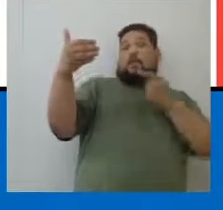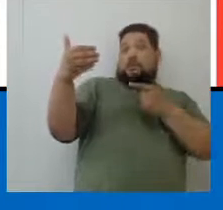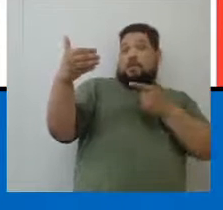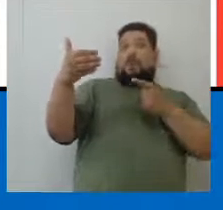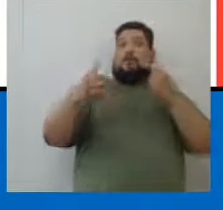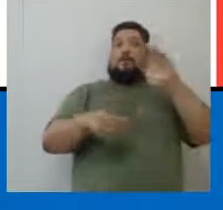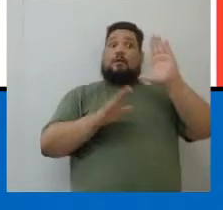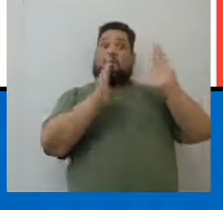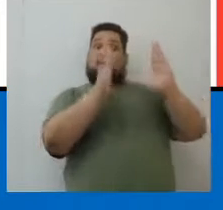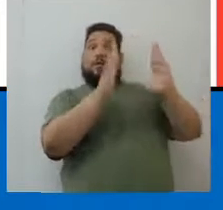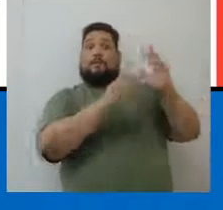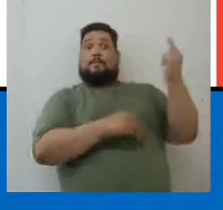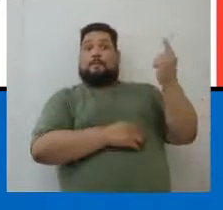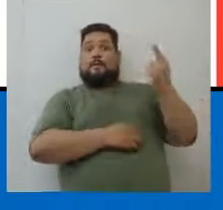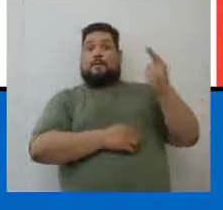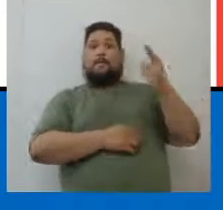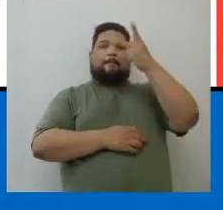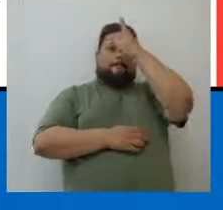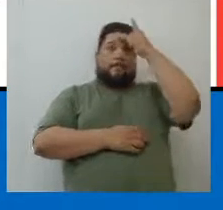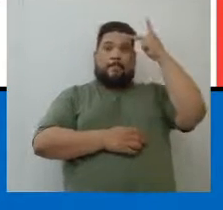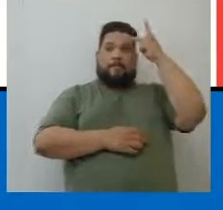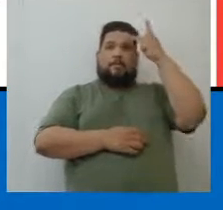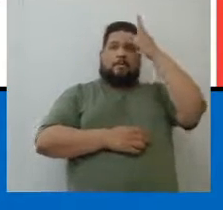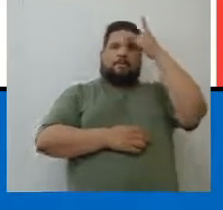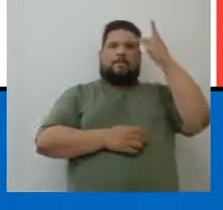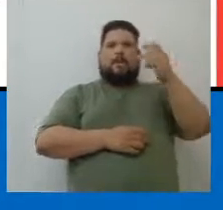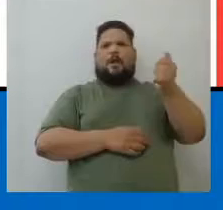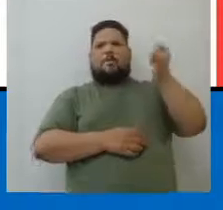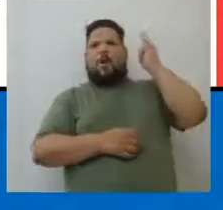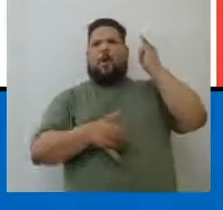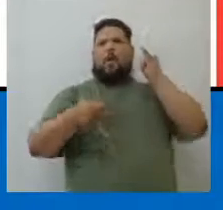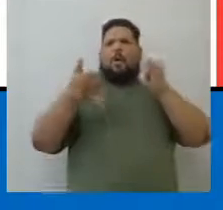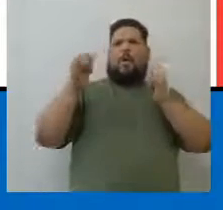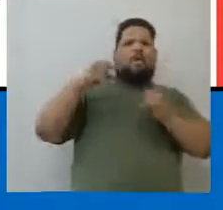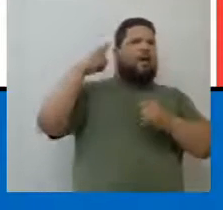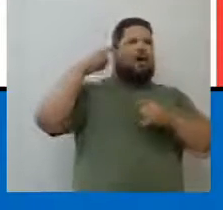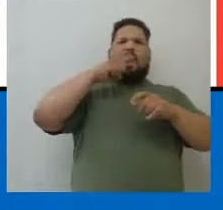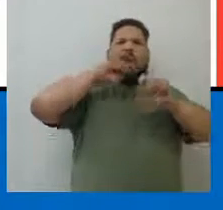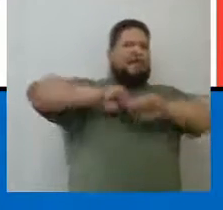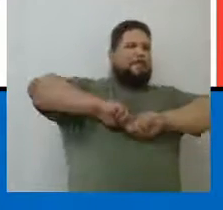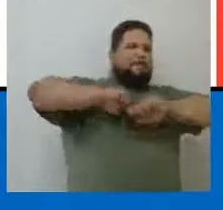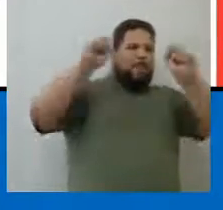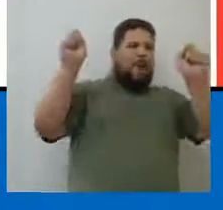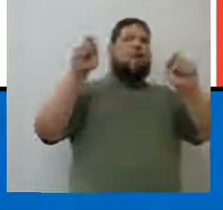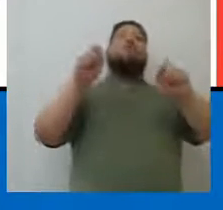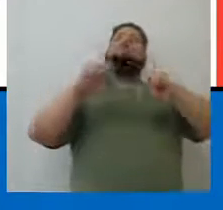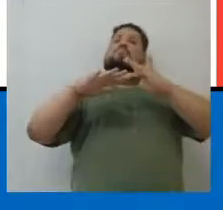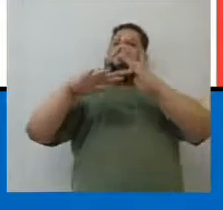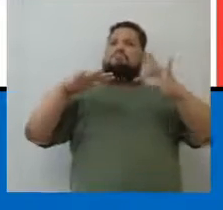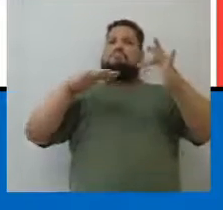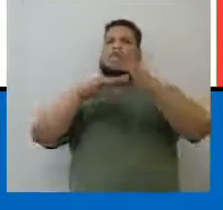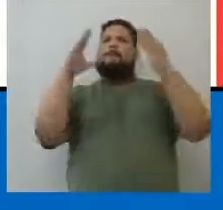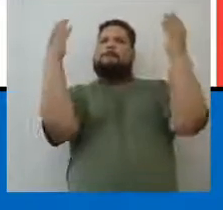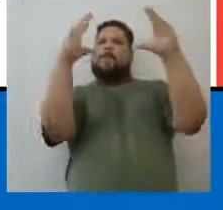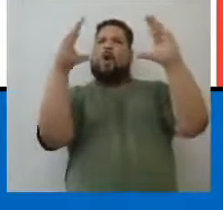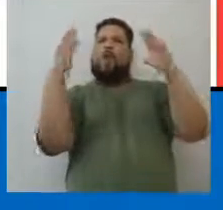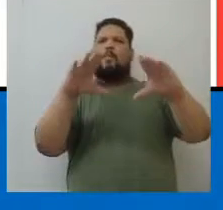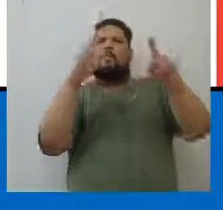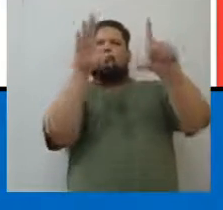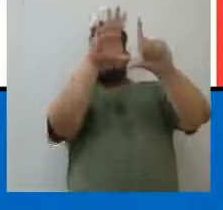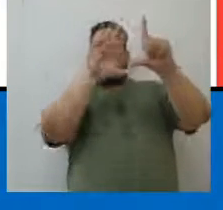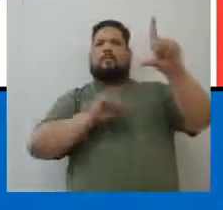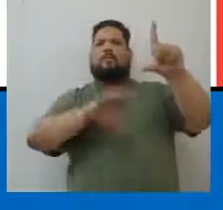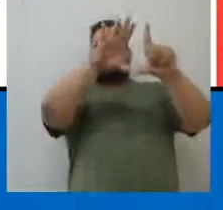gente mostrando que as pessoas soltam armas e bombas e começam a utilizar as redes sociais para começar a divulgar na internet, na